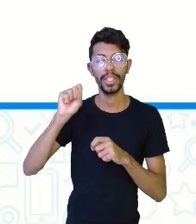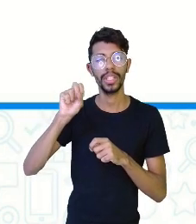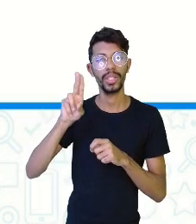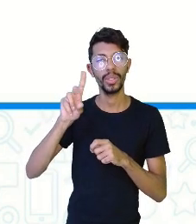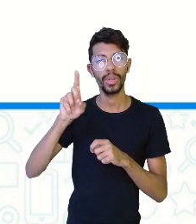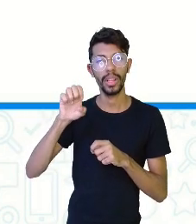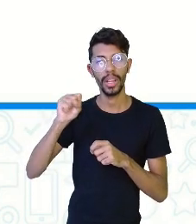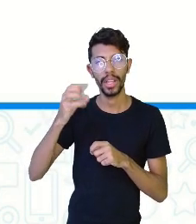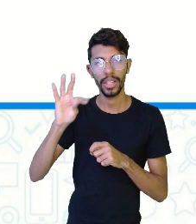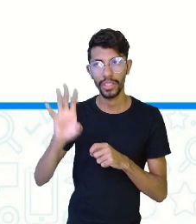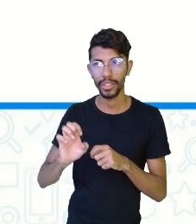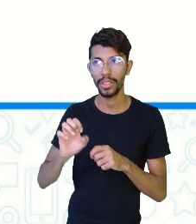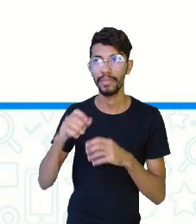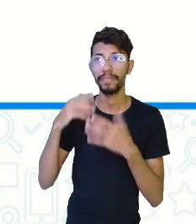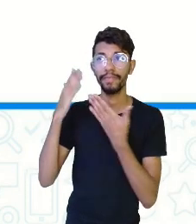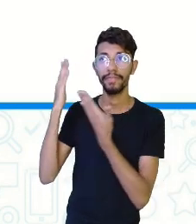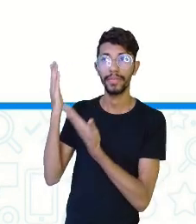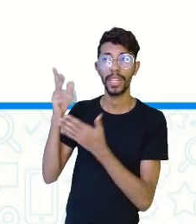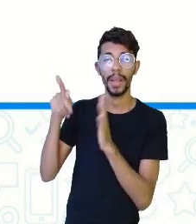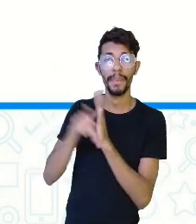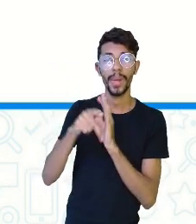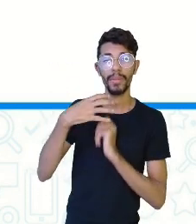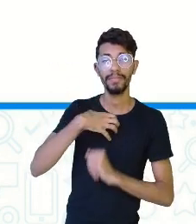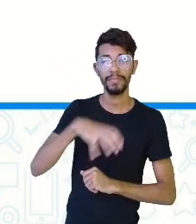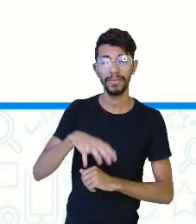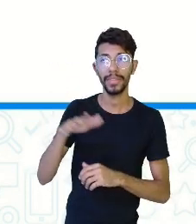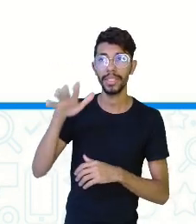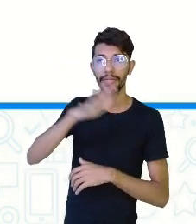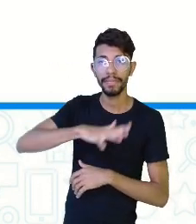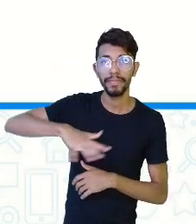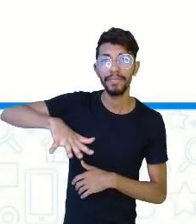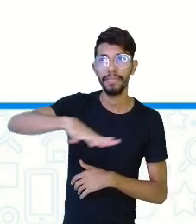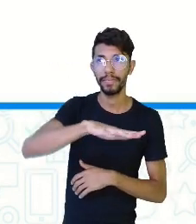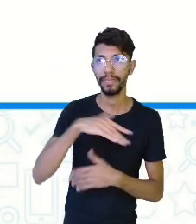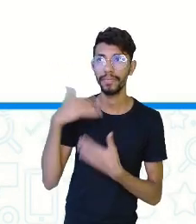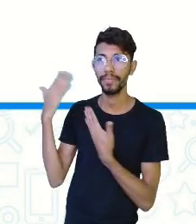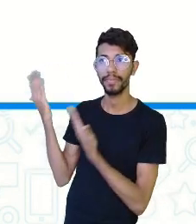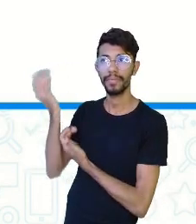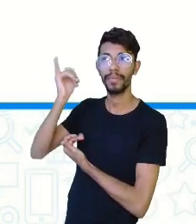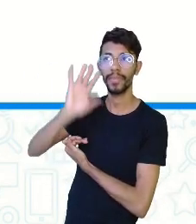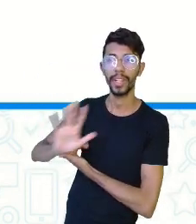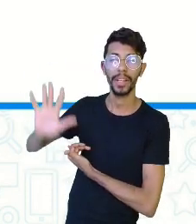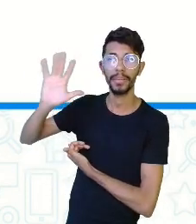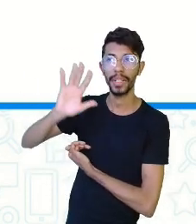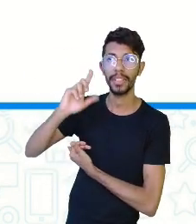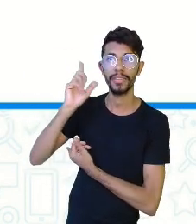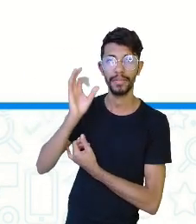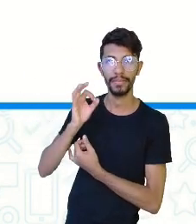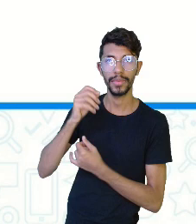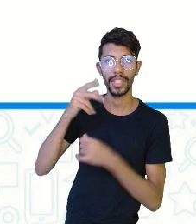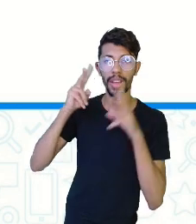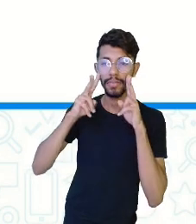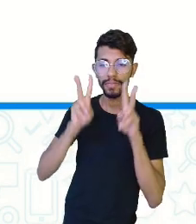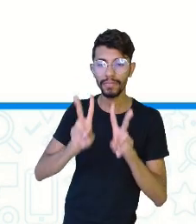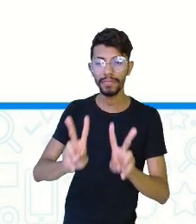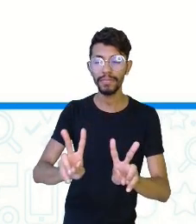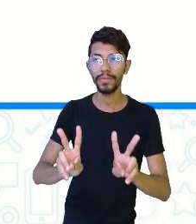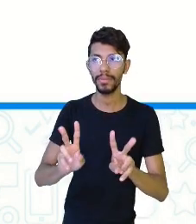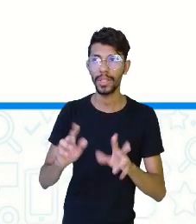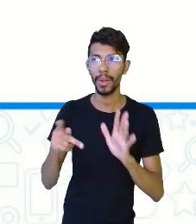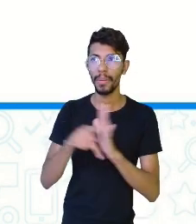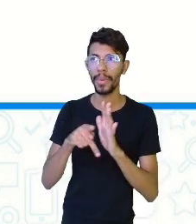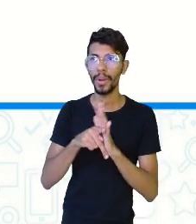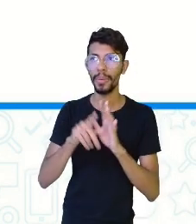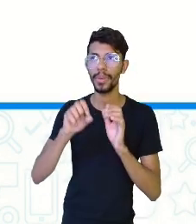a imagem da Serra do Planalto da Borborema. Essa é uma vista que tem lá do sítio Gravatá